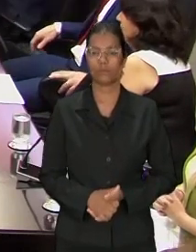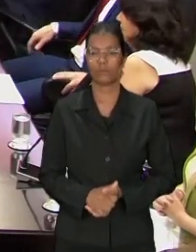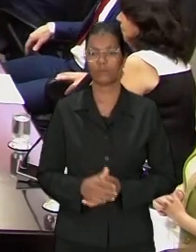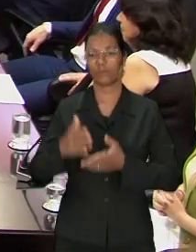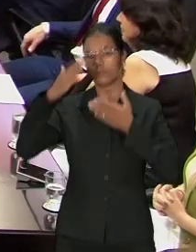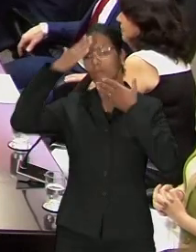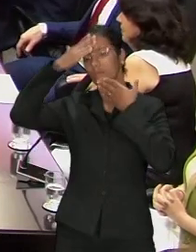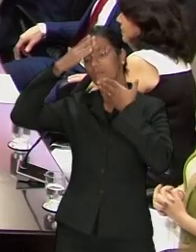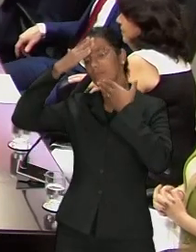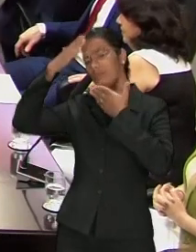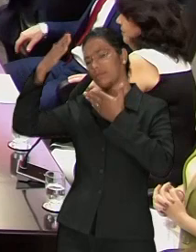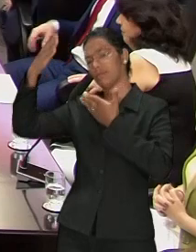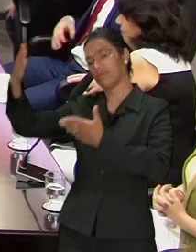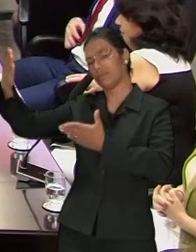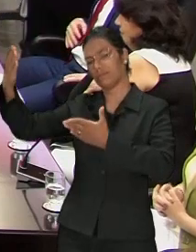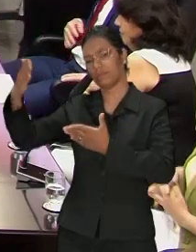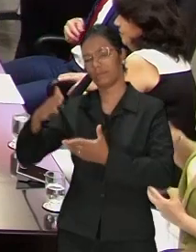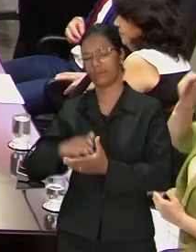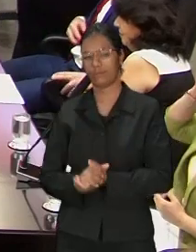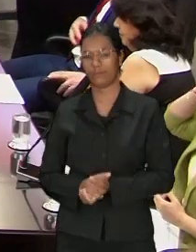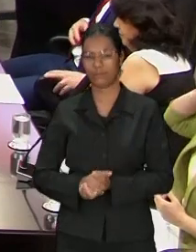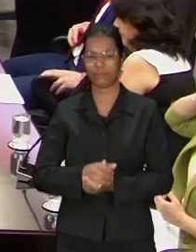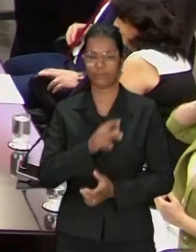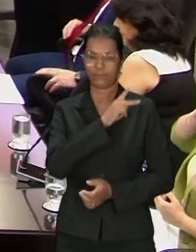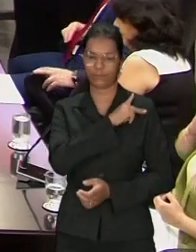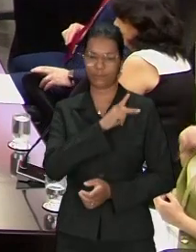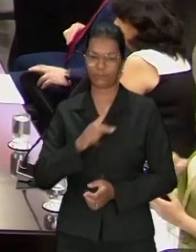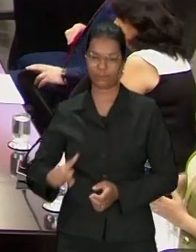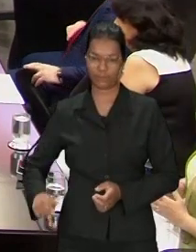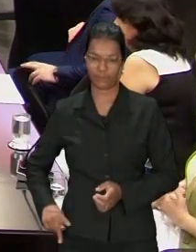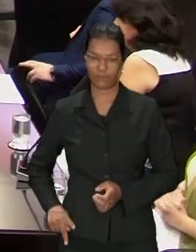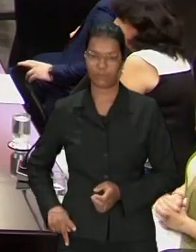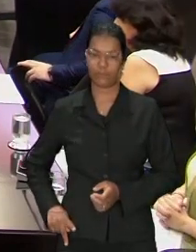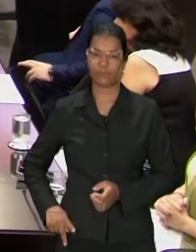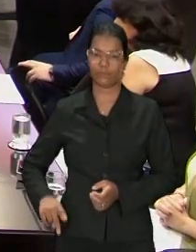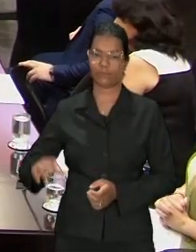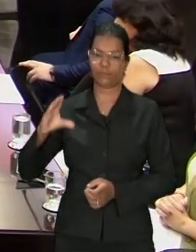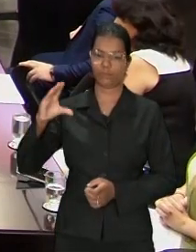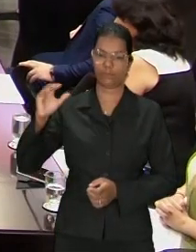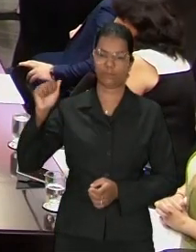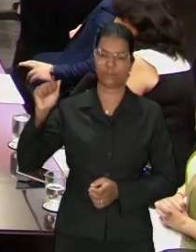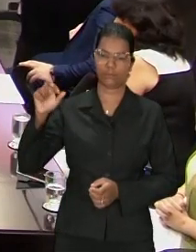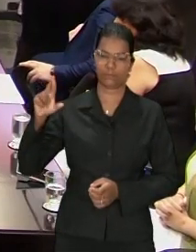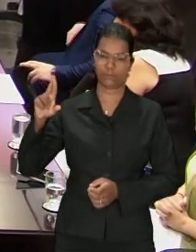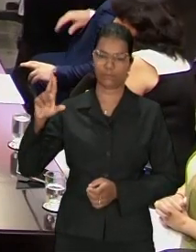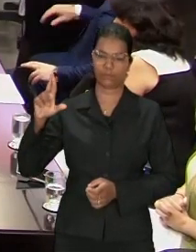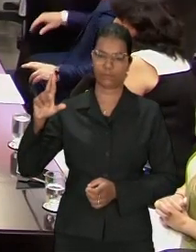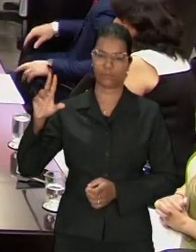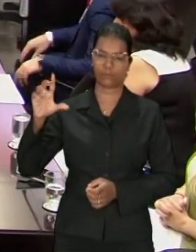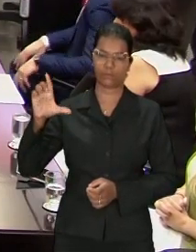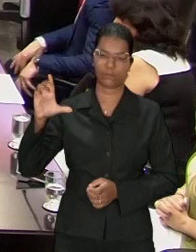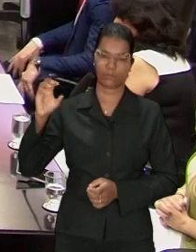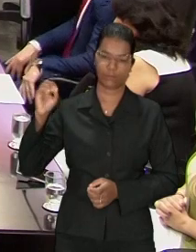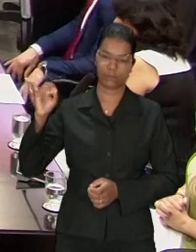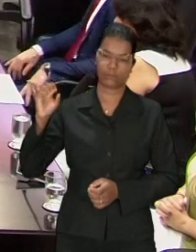Agradecemos também a presença do presidente da Unimed Cuiabá, Dr. Carlos Bouretti, presente conosco nesta noite.